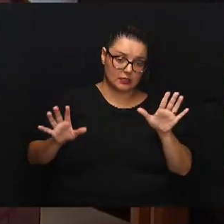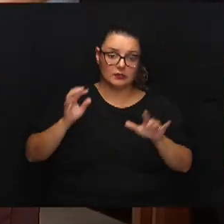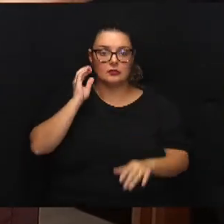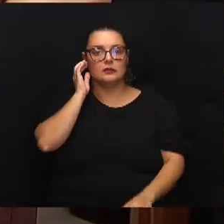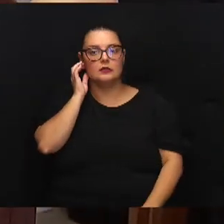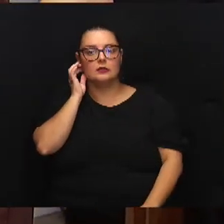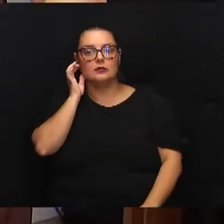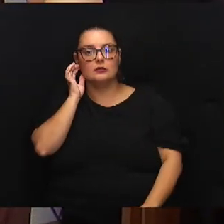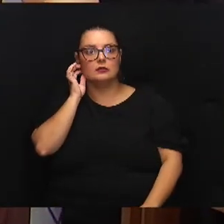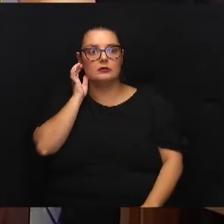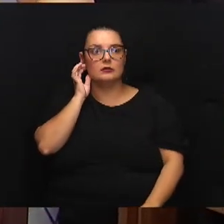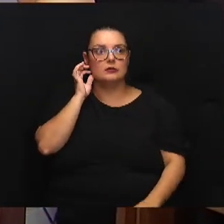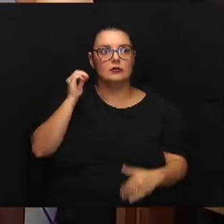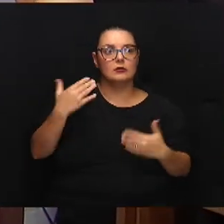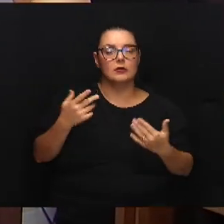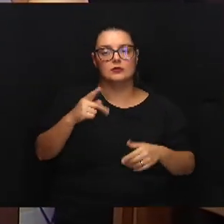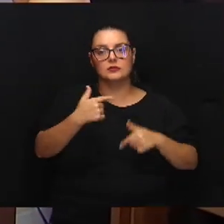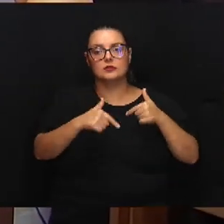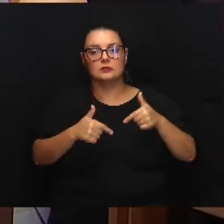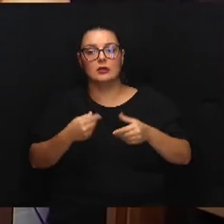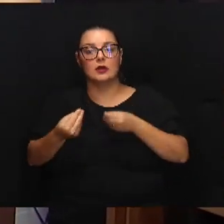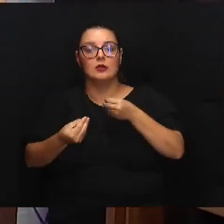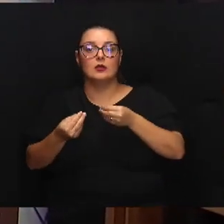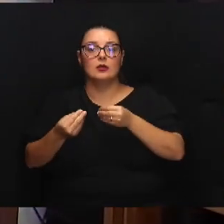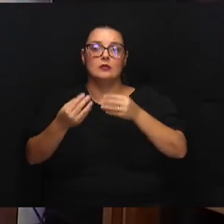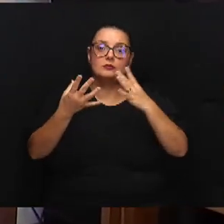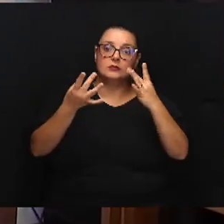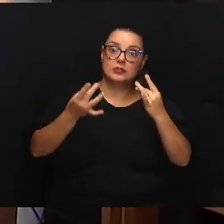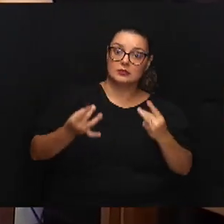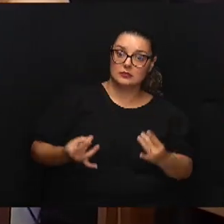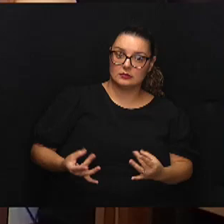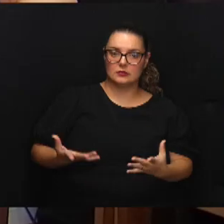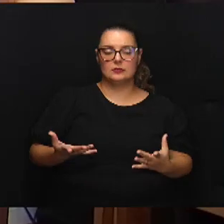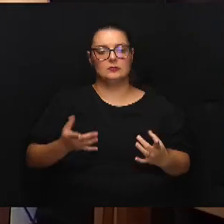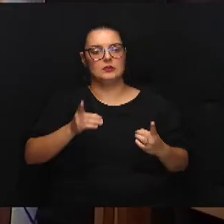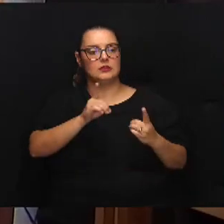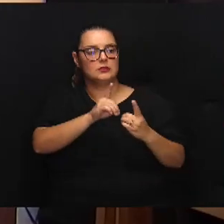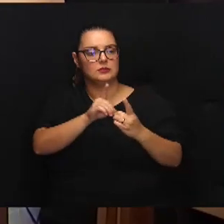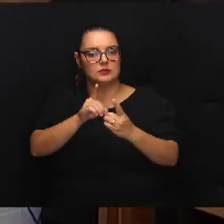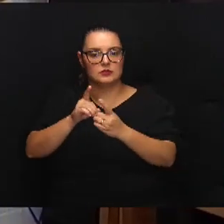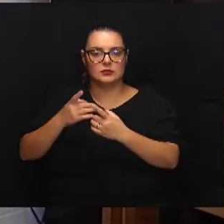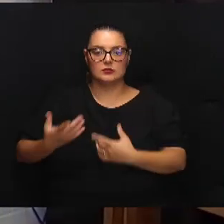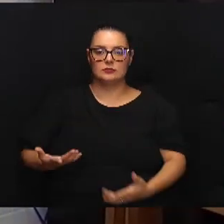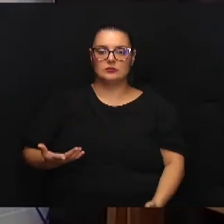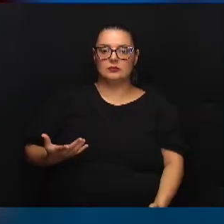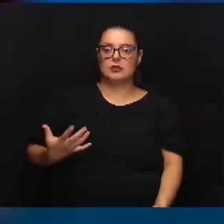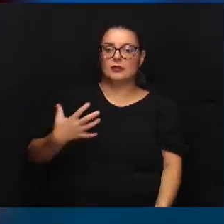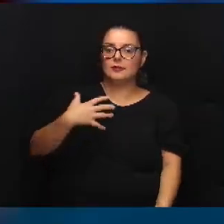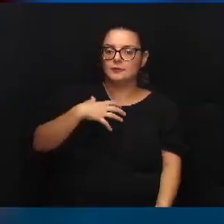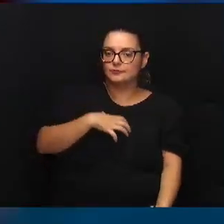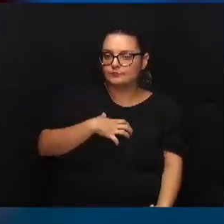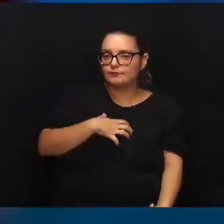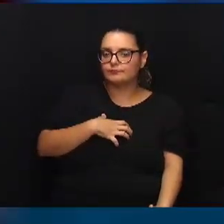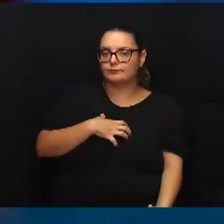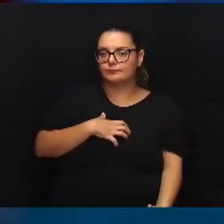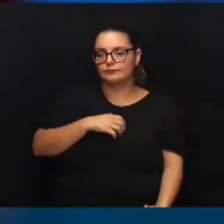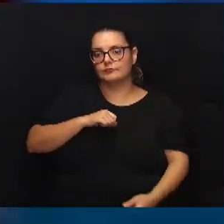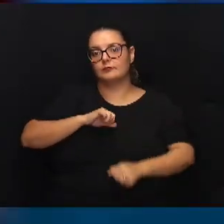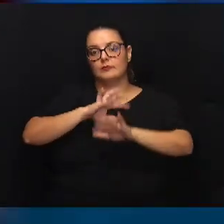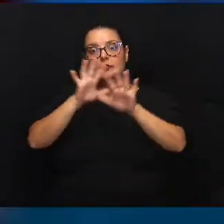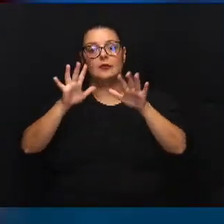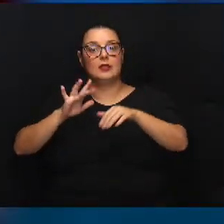é o seu trabalho, como foi formatar também essa consultoria de uma forma que ficasse muito claro nas